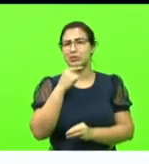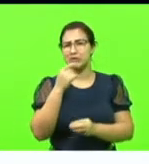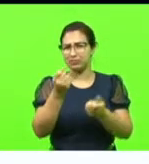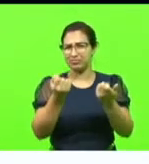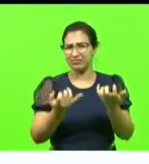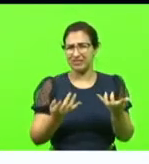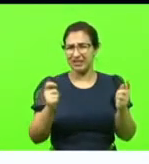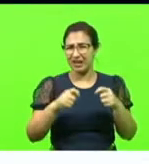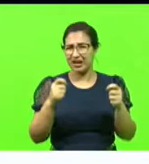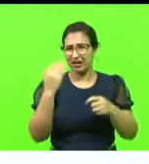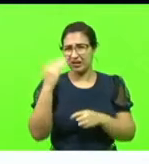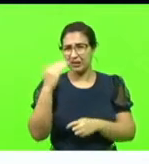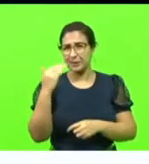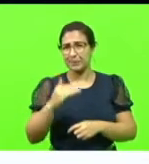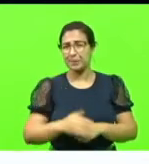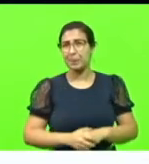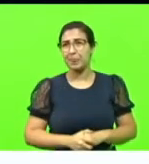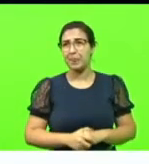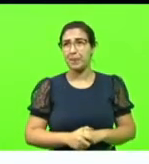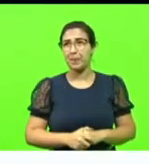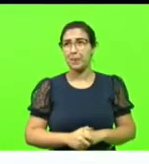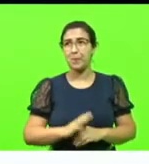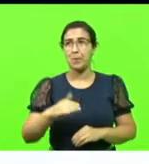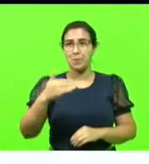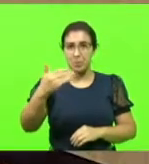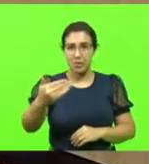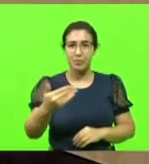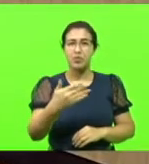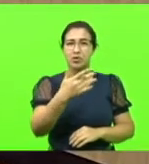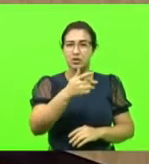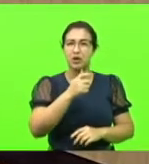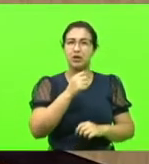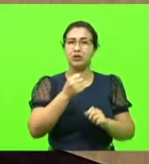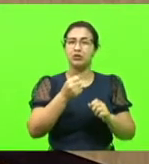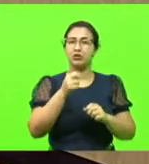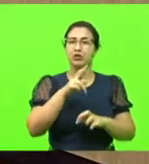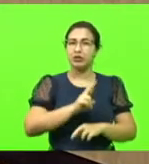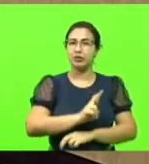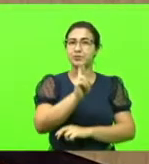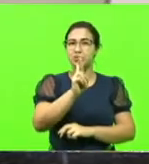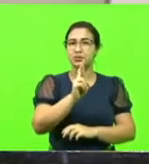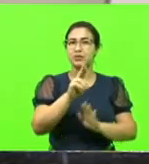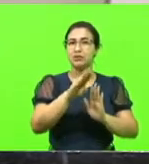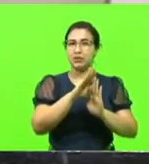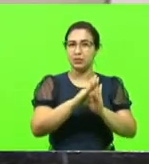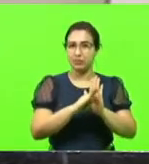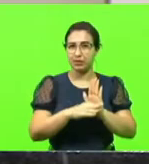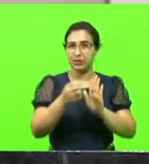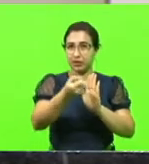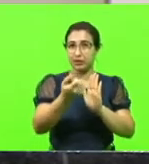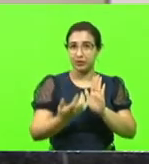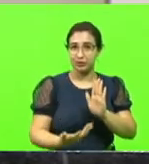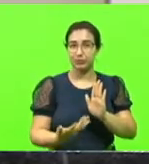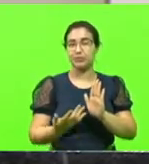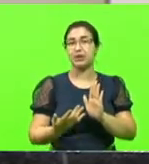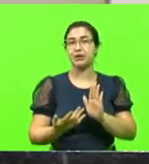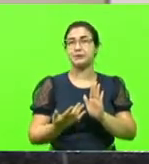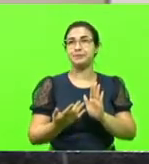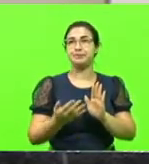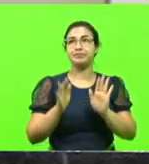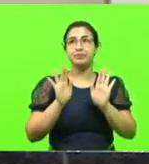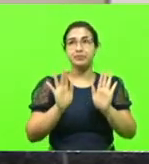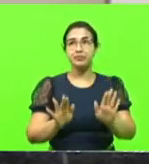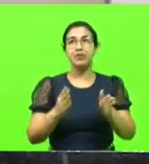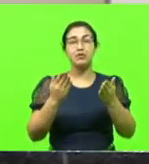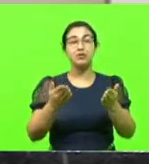fazer entender, senhor presidente. Na sequência, o autor da matéria vai falar sobre o teor da matéria, mas... coloca, Vossa Excelência,